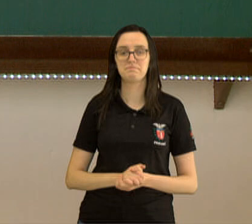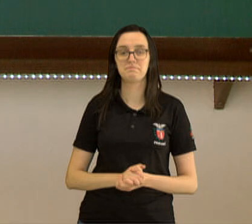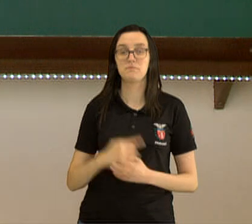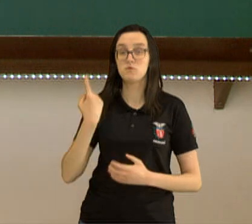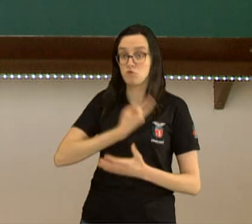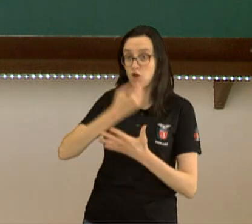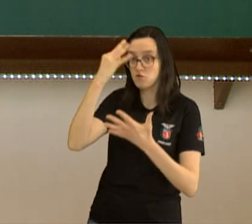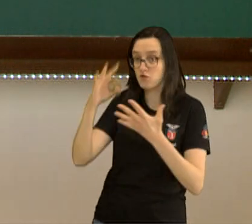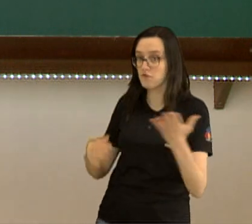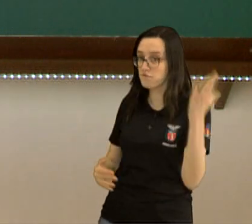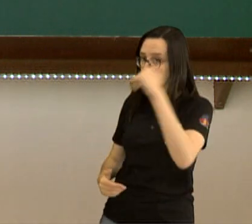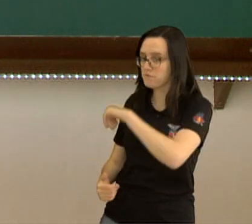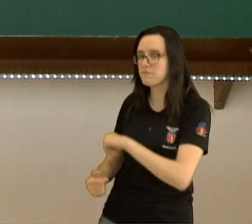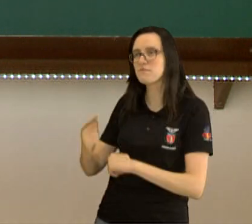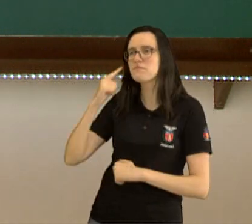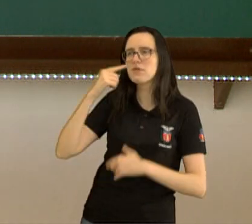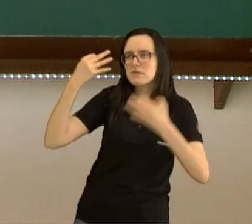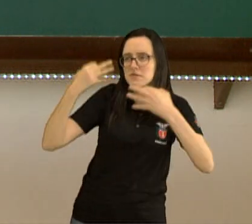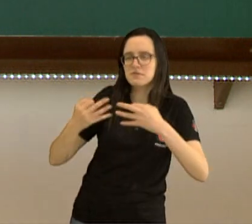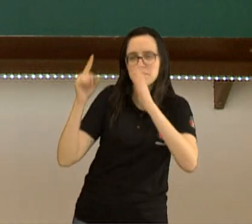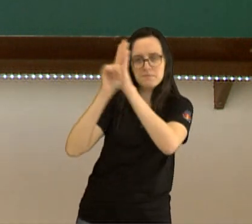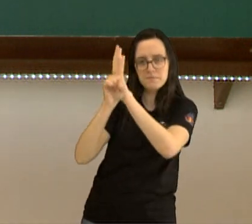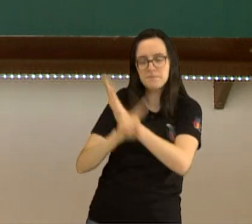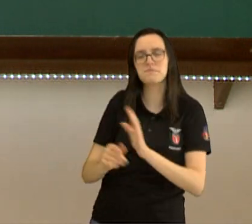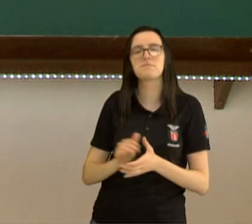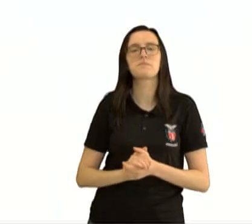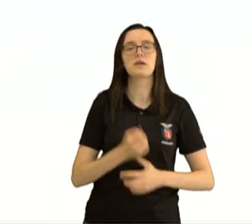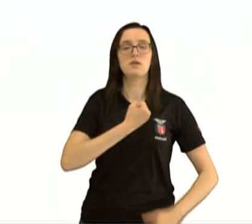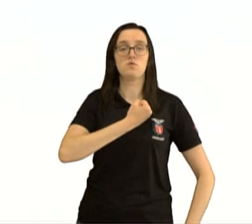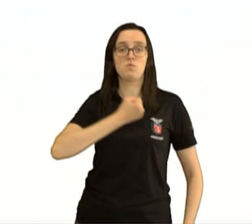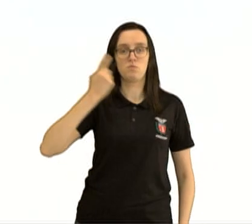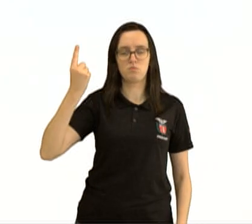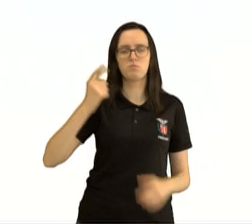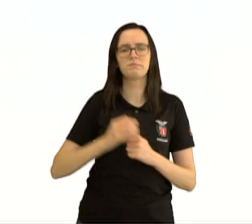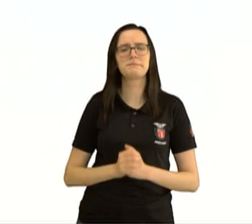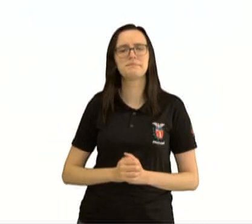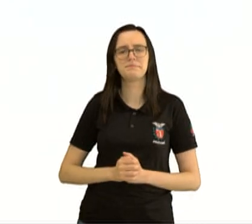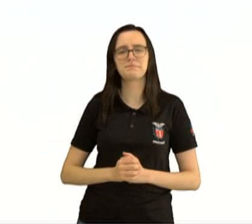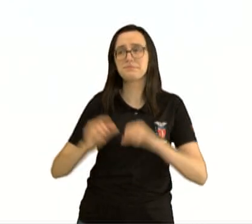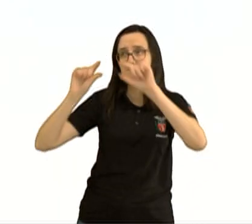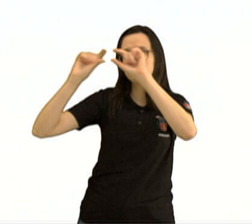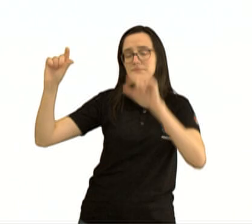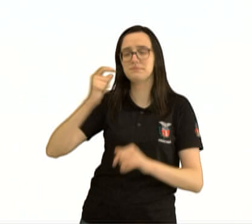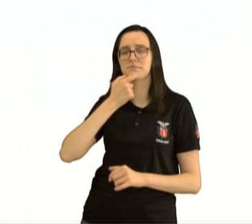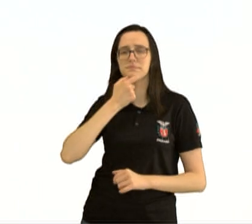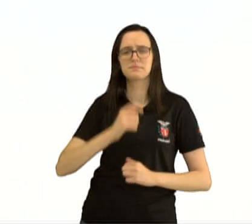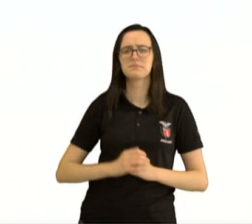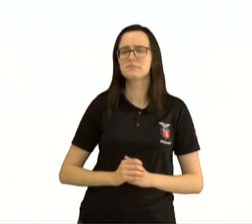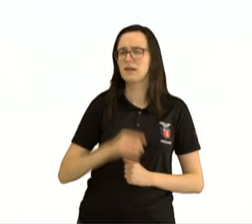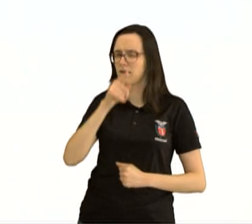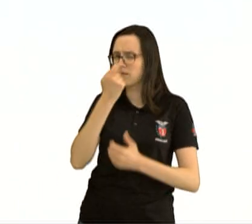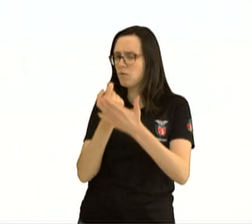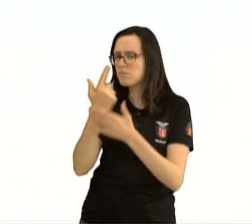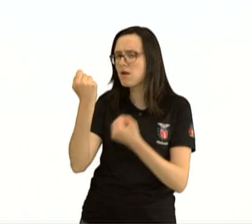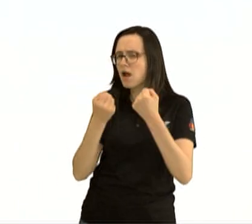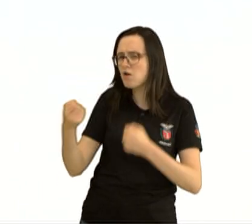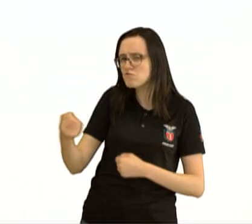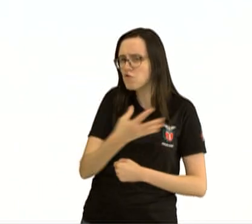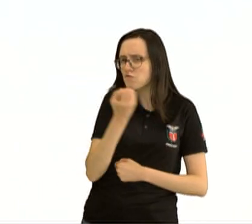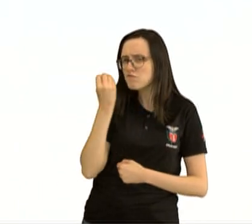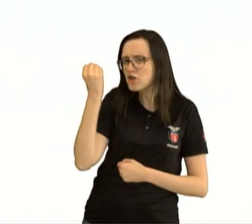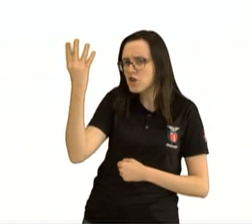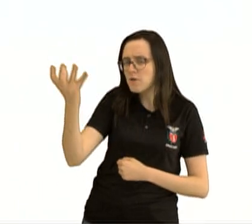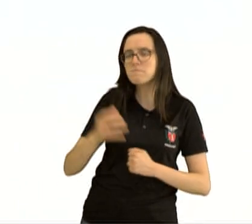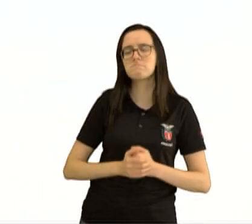Vamos corrigir o nosso quiz. Number 1. Did you buy a new car to travel? Você comprou um carro novo para